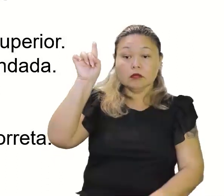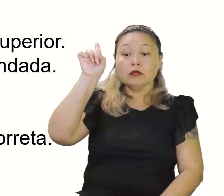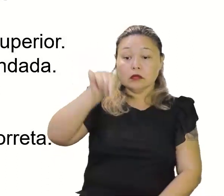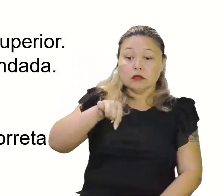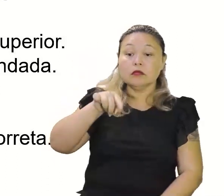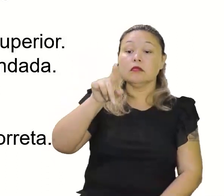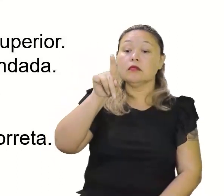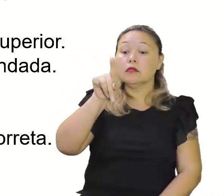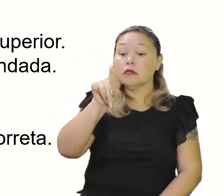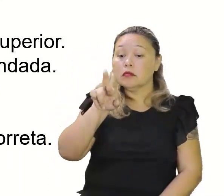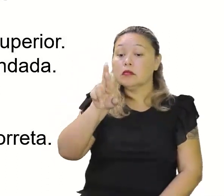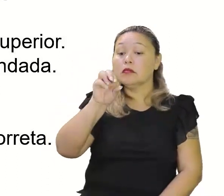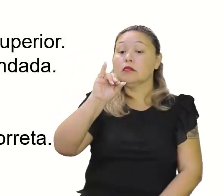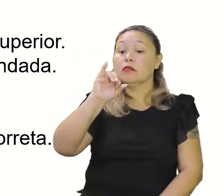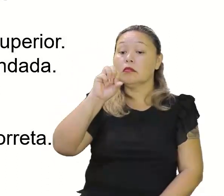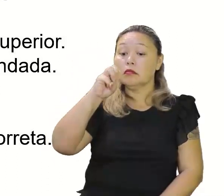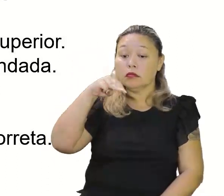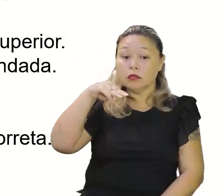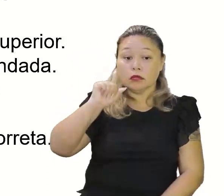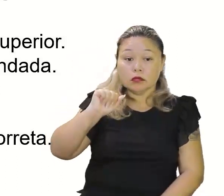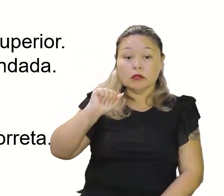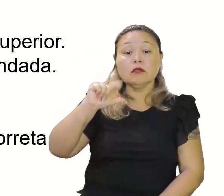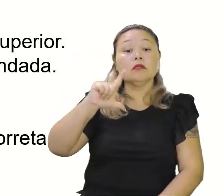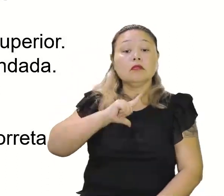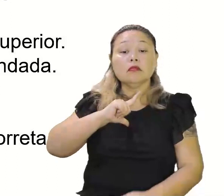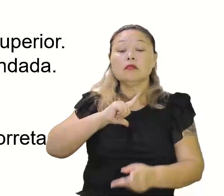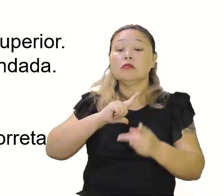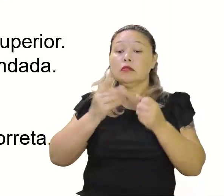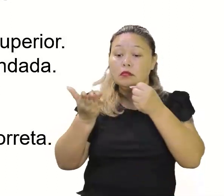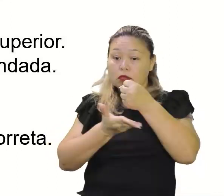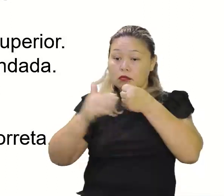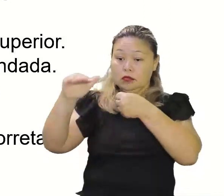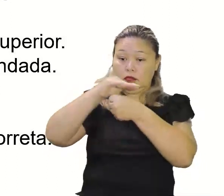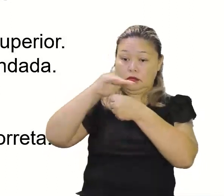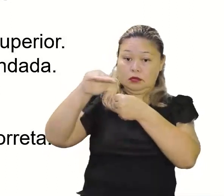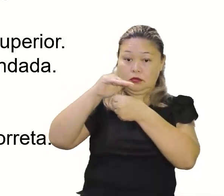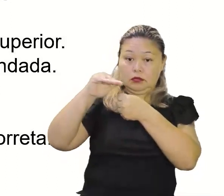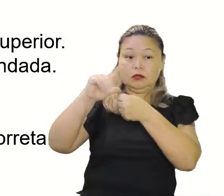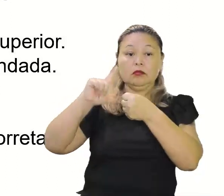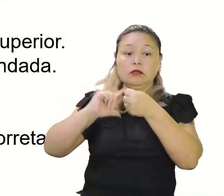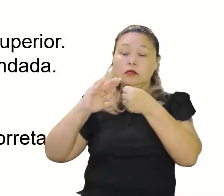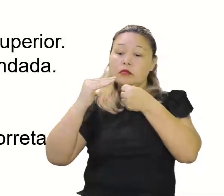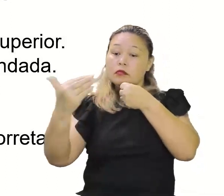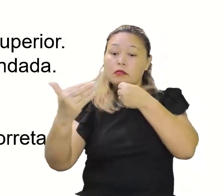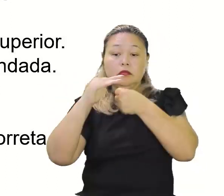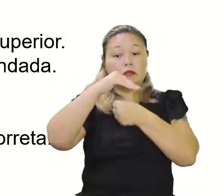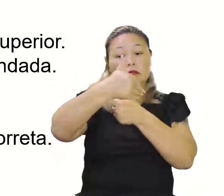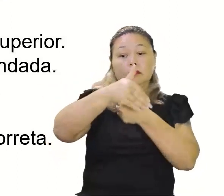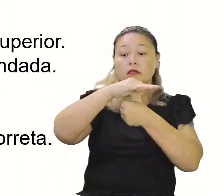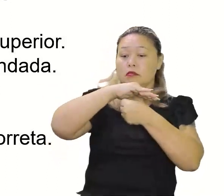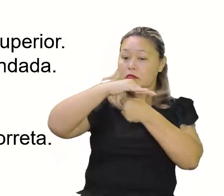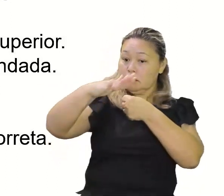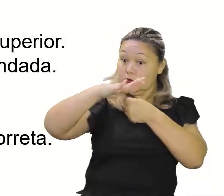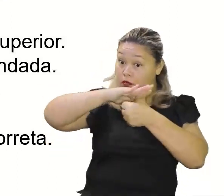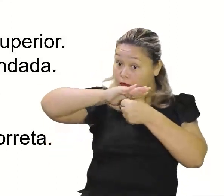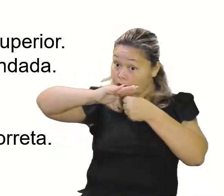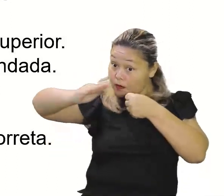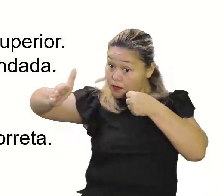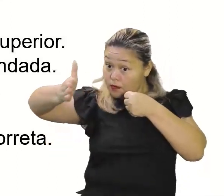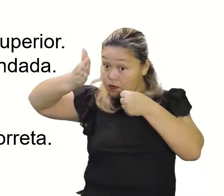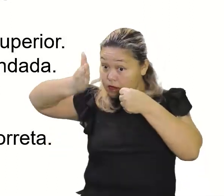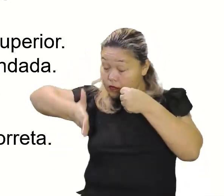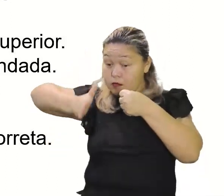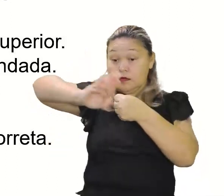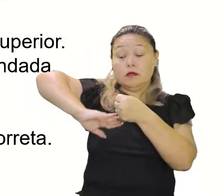esse sólido, é um prisma, pois possui 2 bases e faces laterais planas. Afirmou